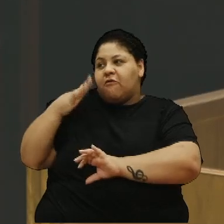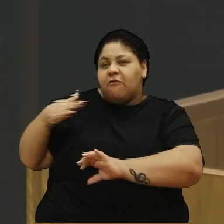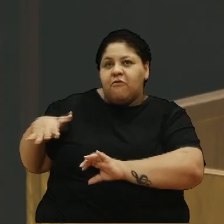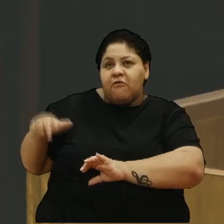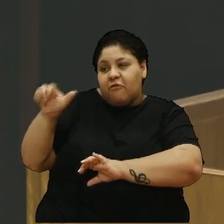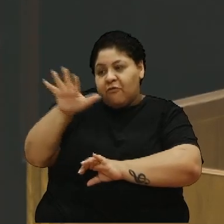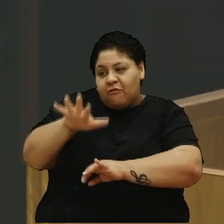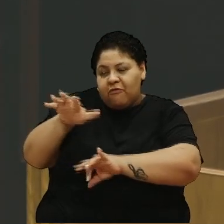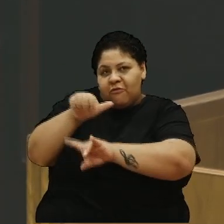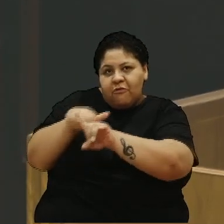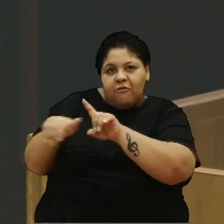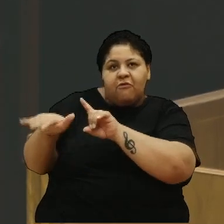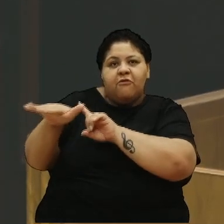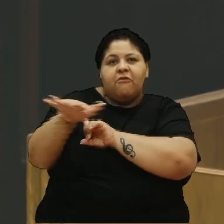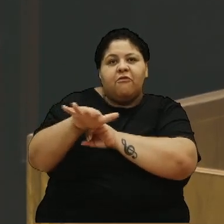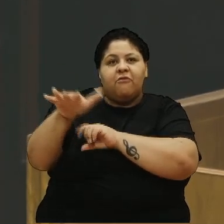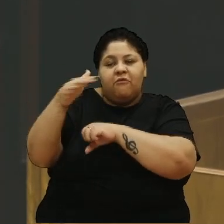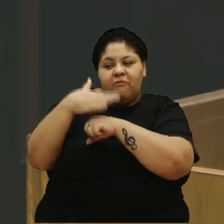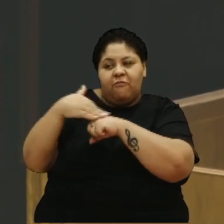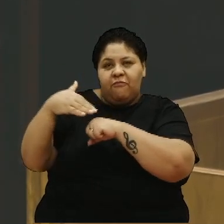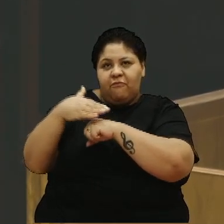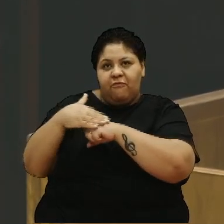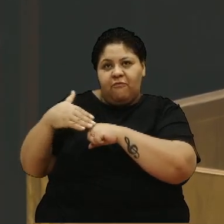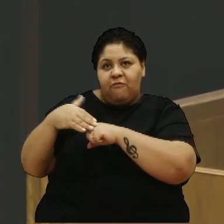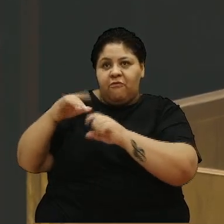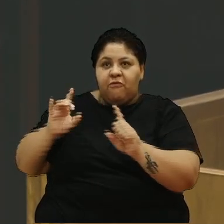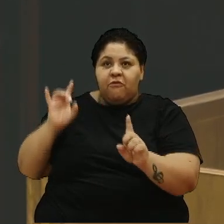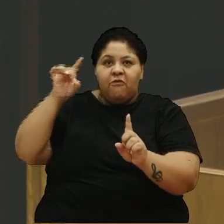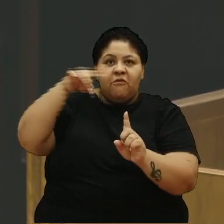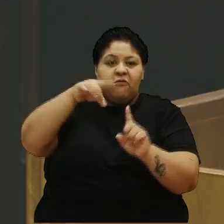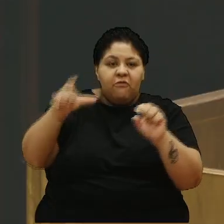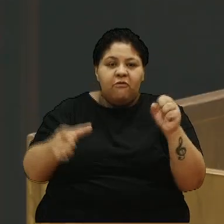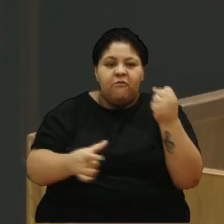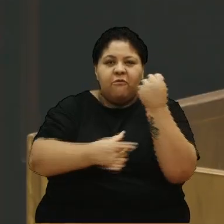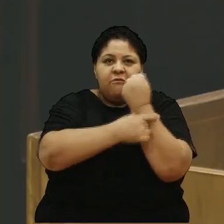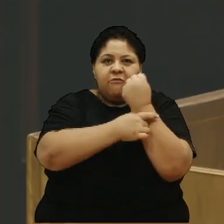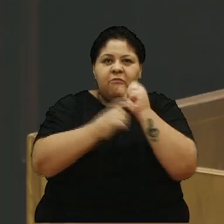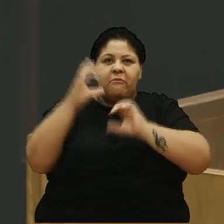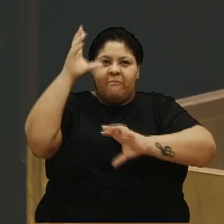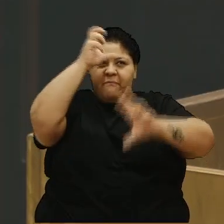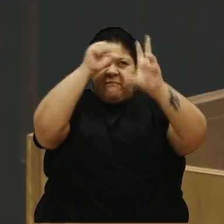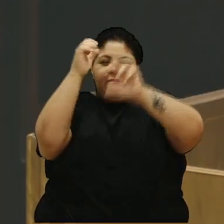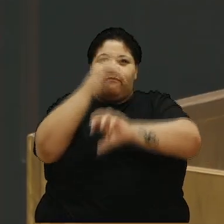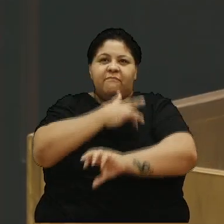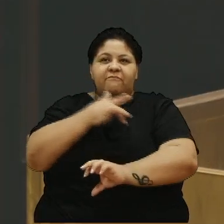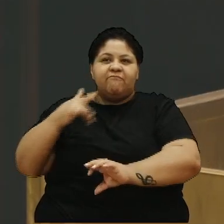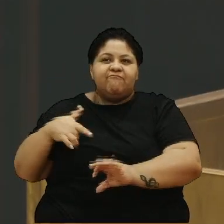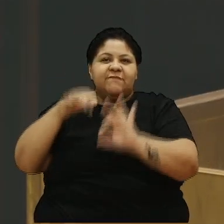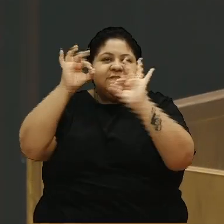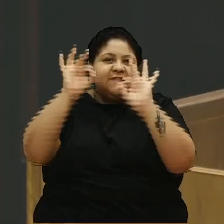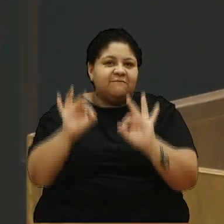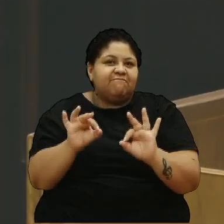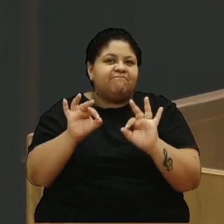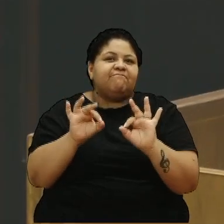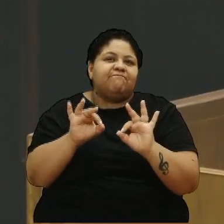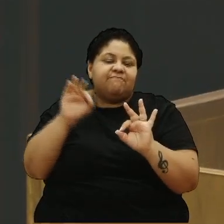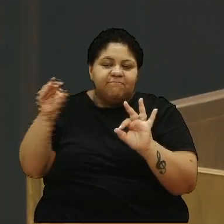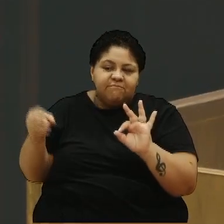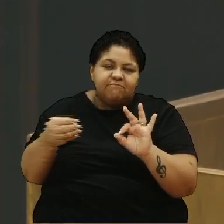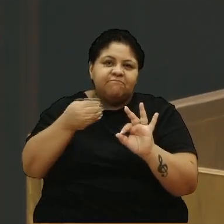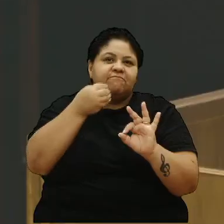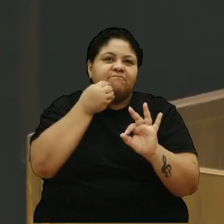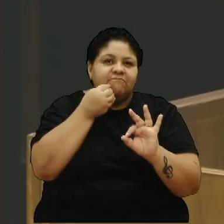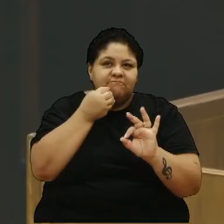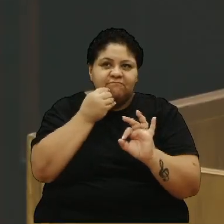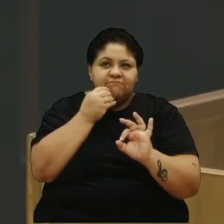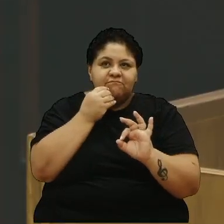âmbito social e afetivo, objetivando garantir um aprendizado saudável e qualificado, dando oportunidades ao mesmo